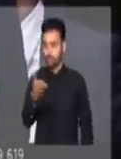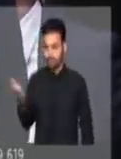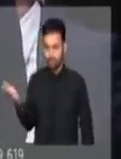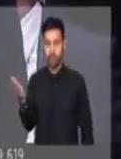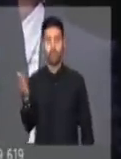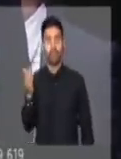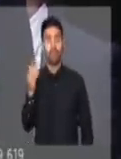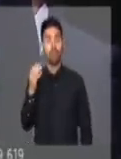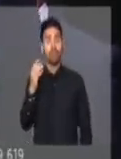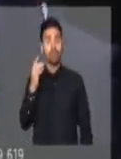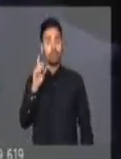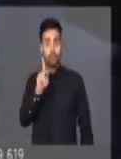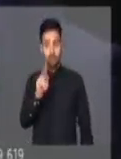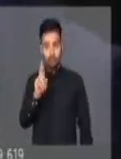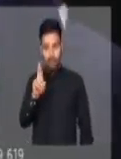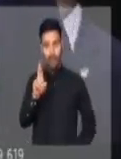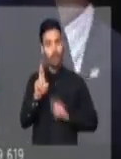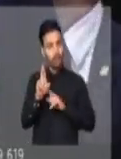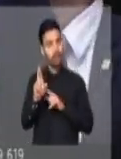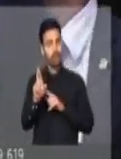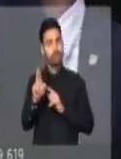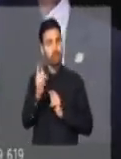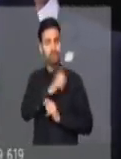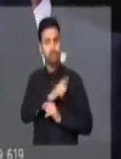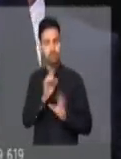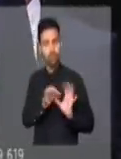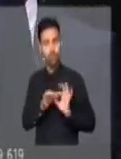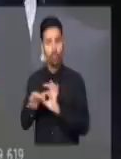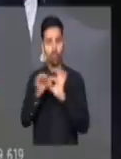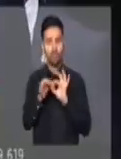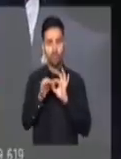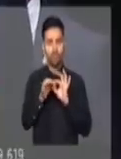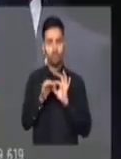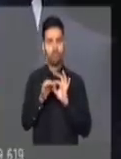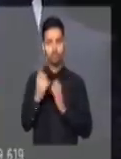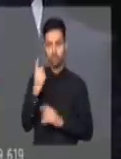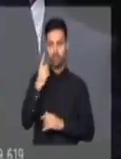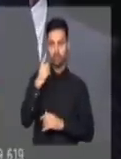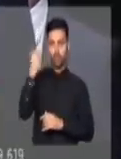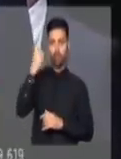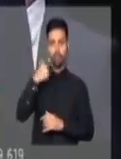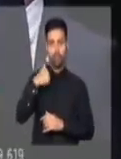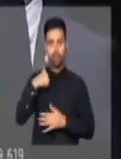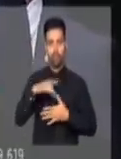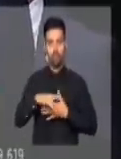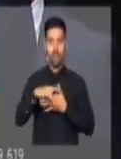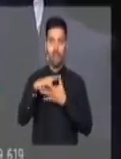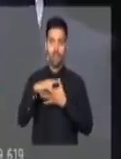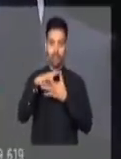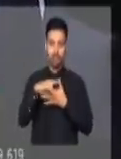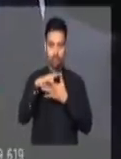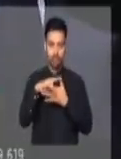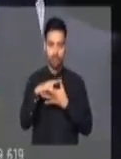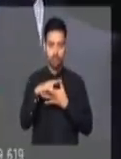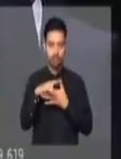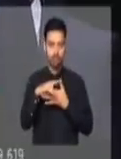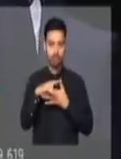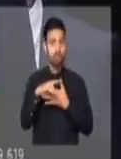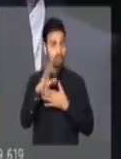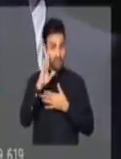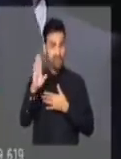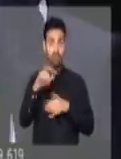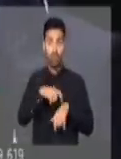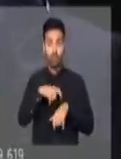da República soube construir a unidade que me levou para o cargo de líder nessa casa, justamente no momento da